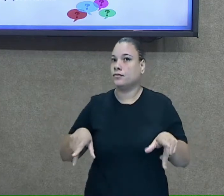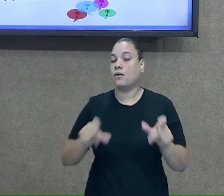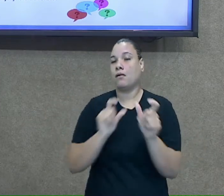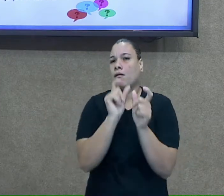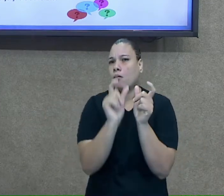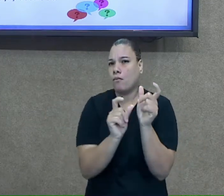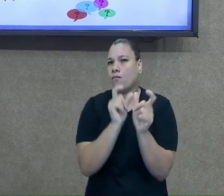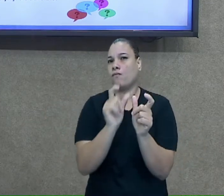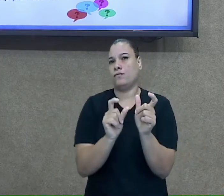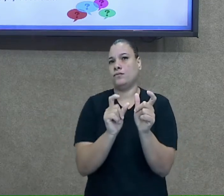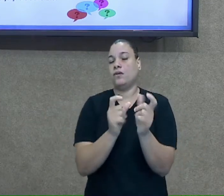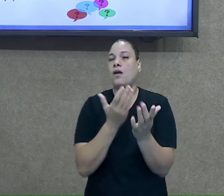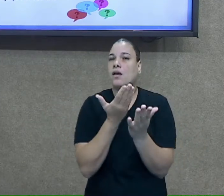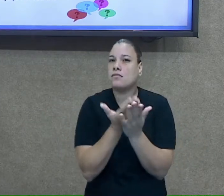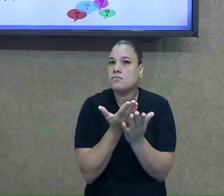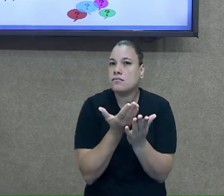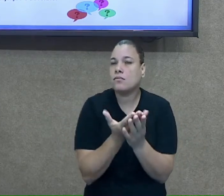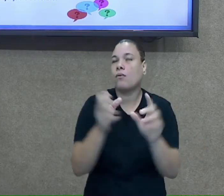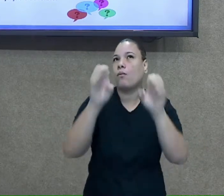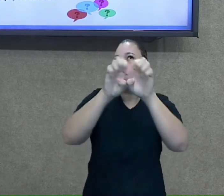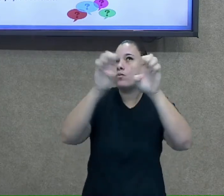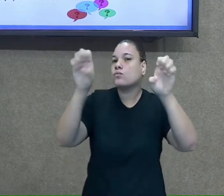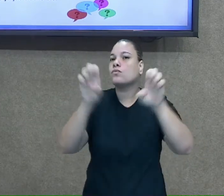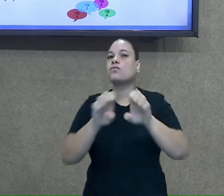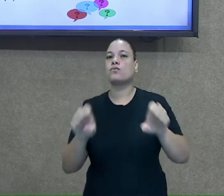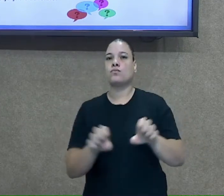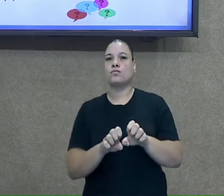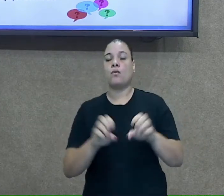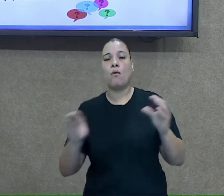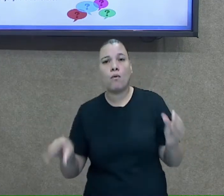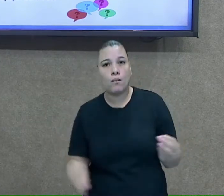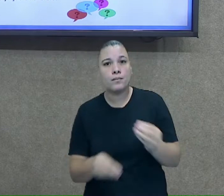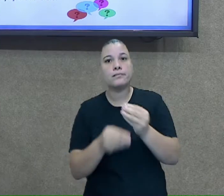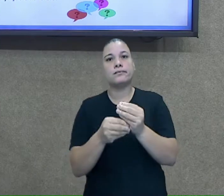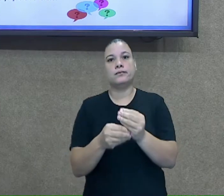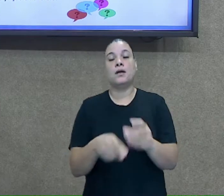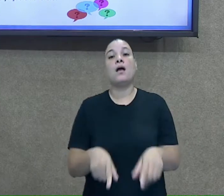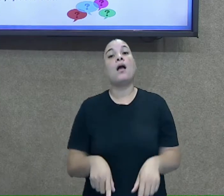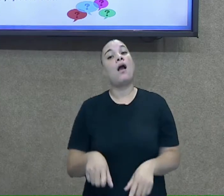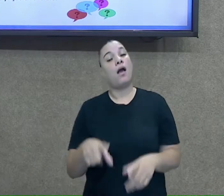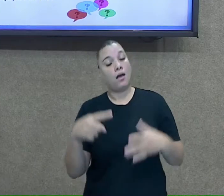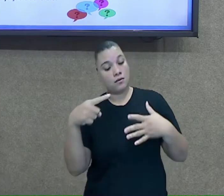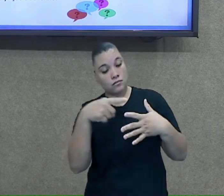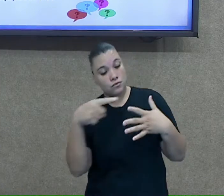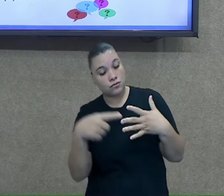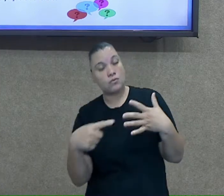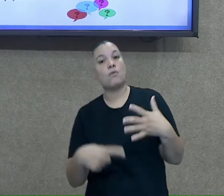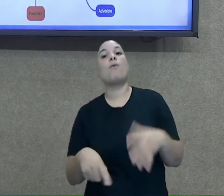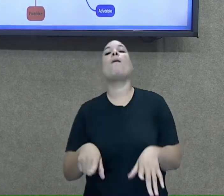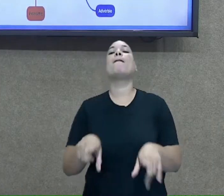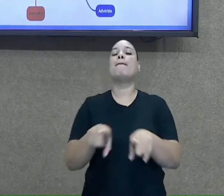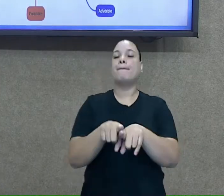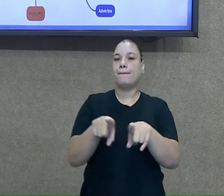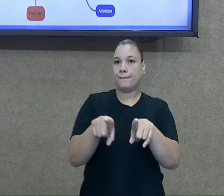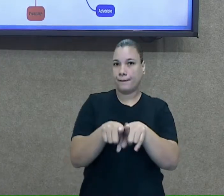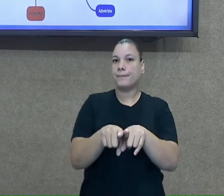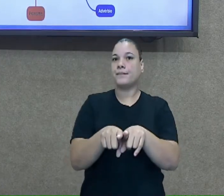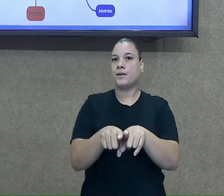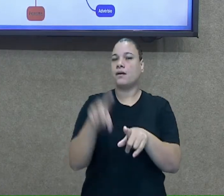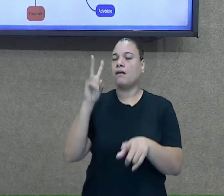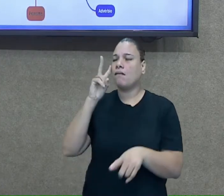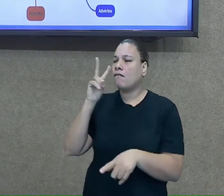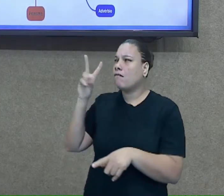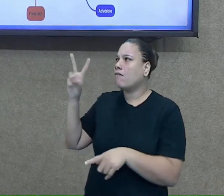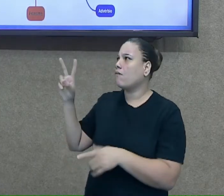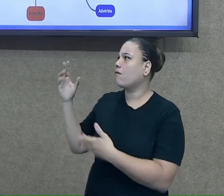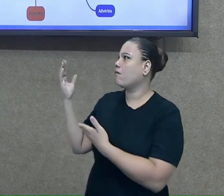pelo estudo da estrutura, da formação e classificação das palavras. Então, aqui